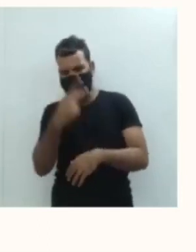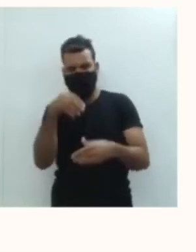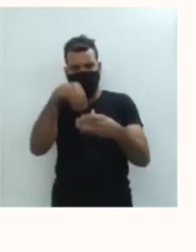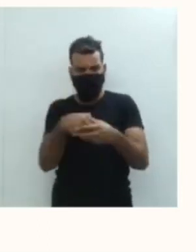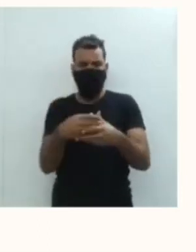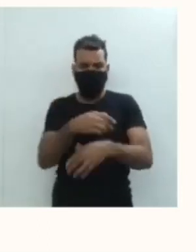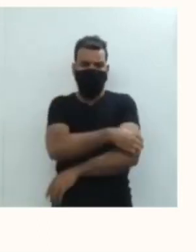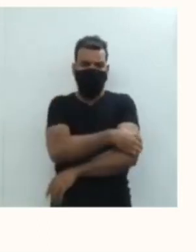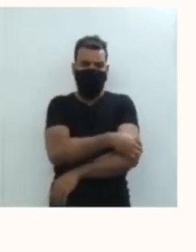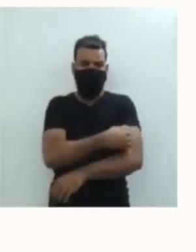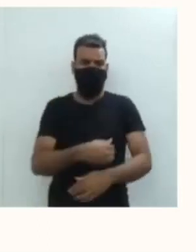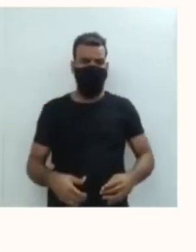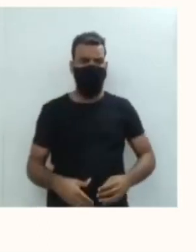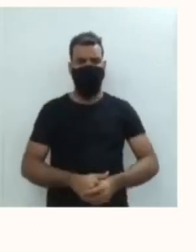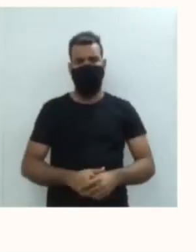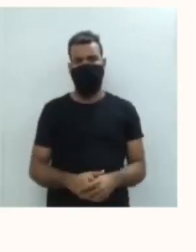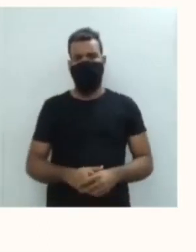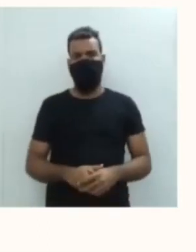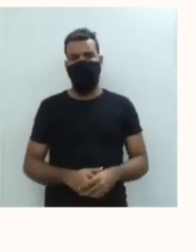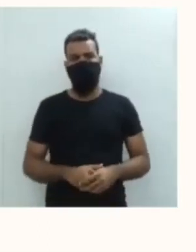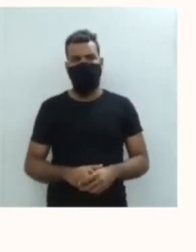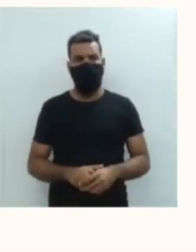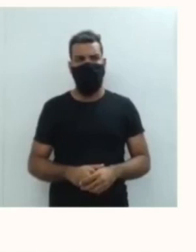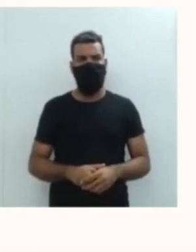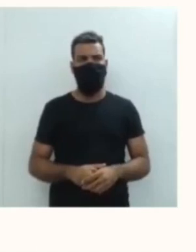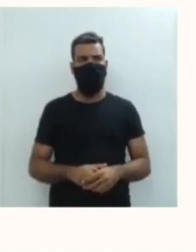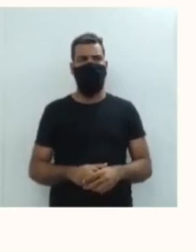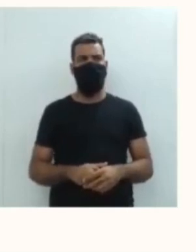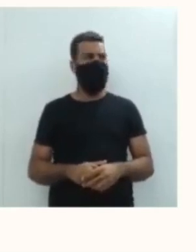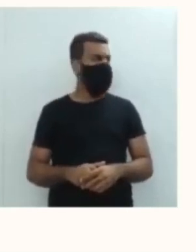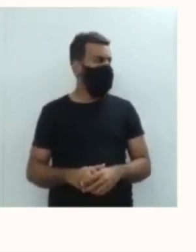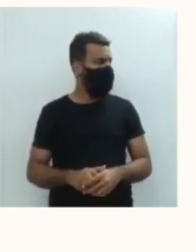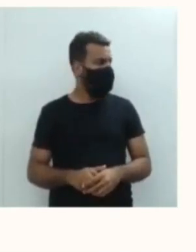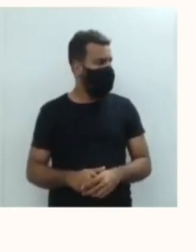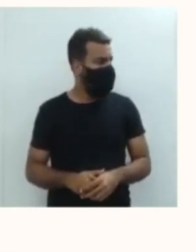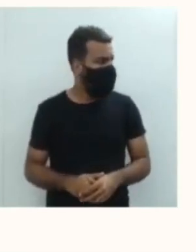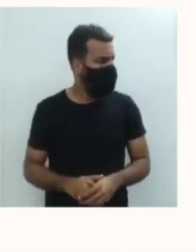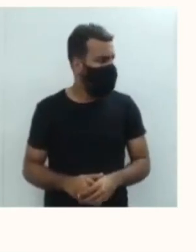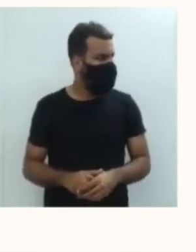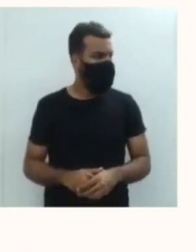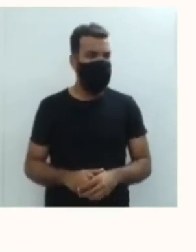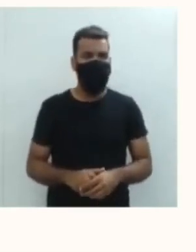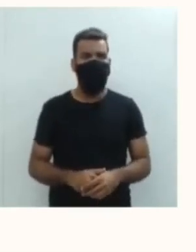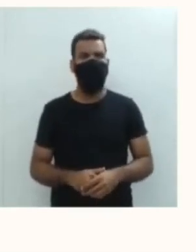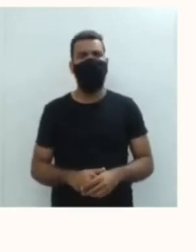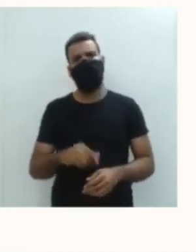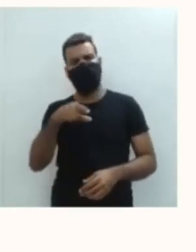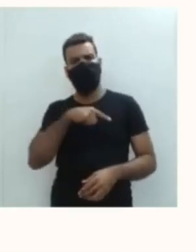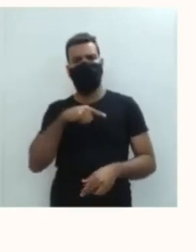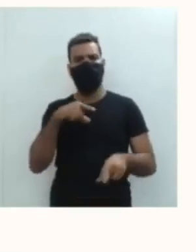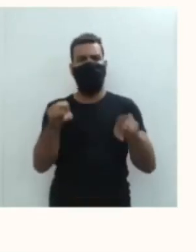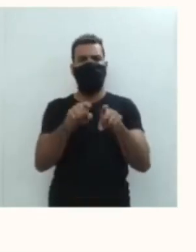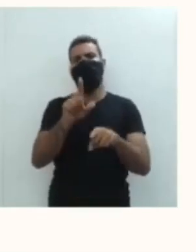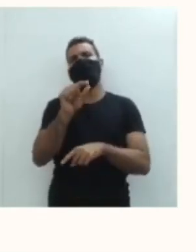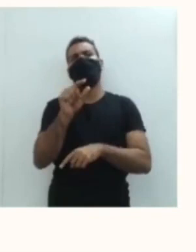preço Protect os gatos e sete dos nossos dos nossos atributos e nós vamos ter